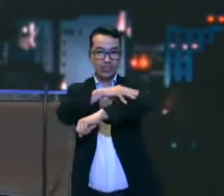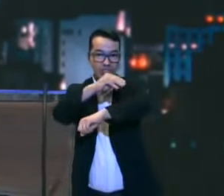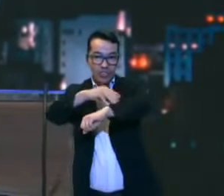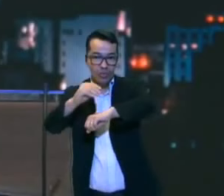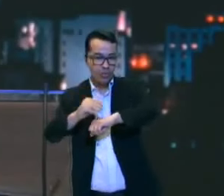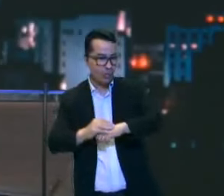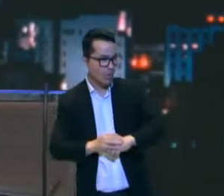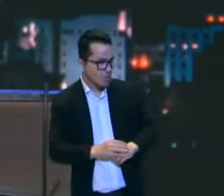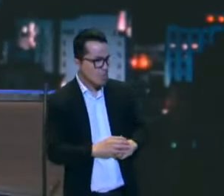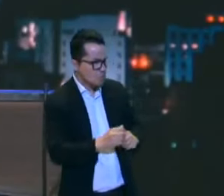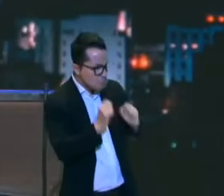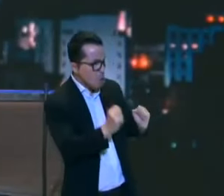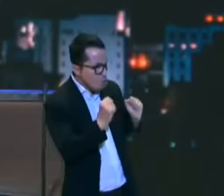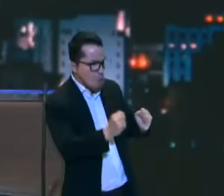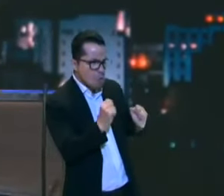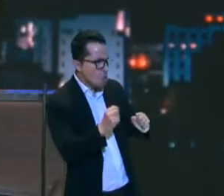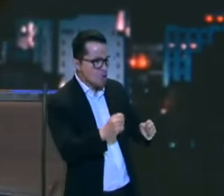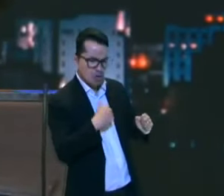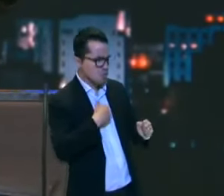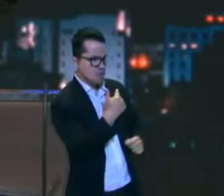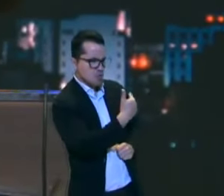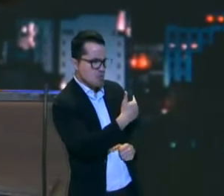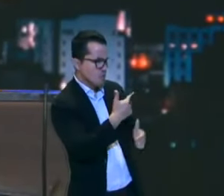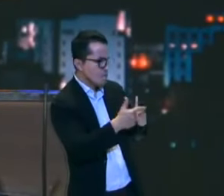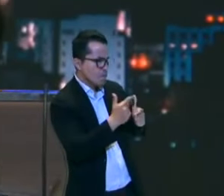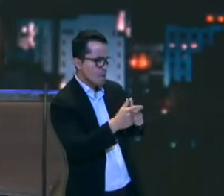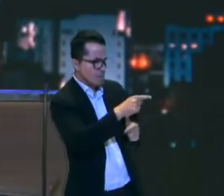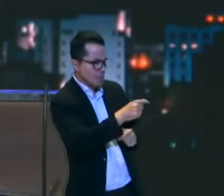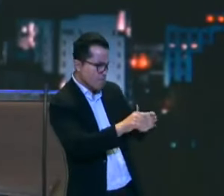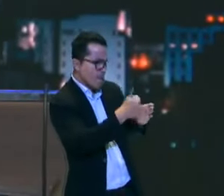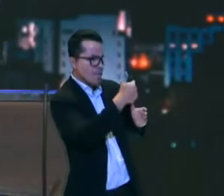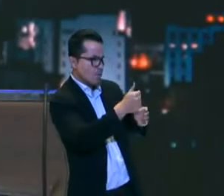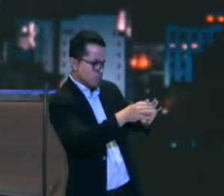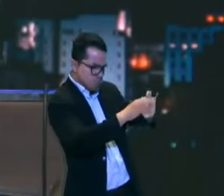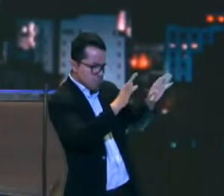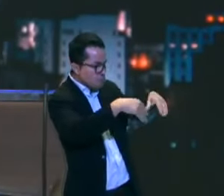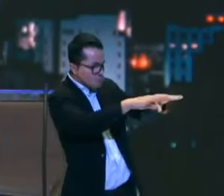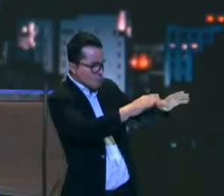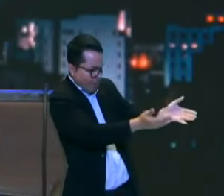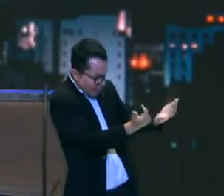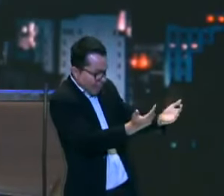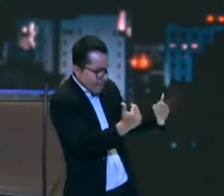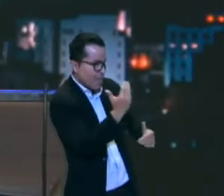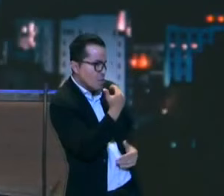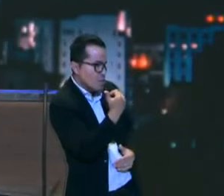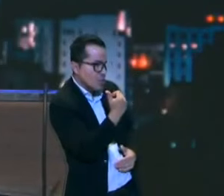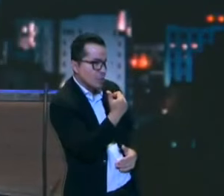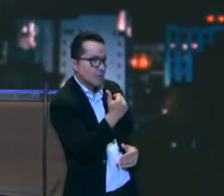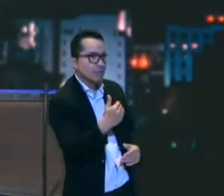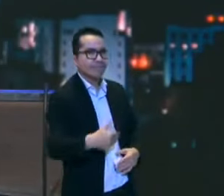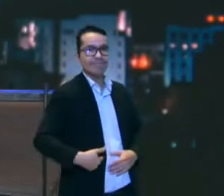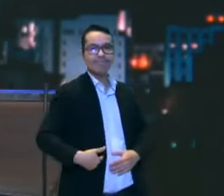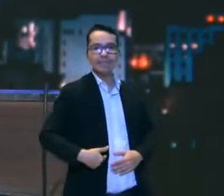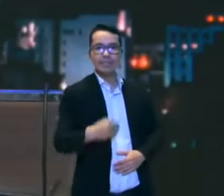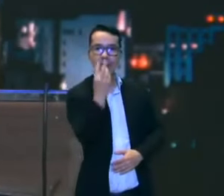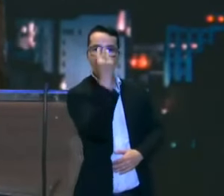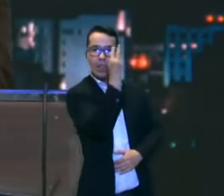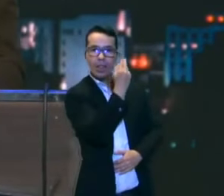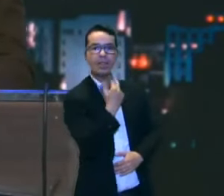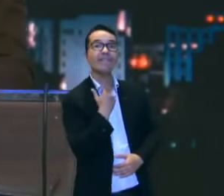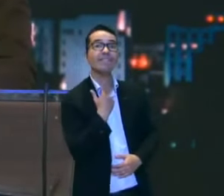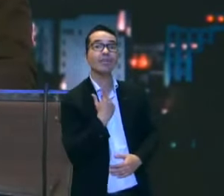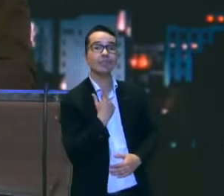não era capaz de controlar os seus apetites. E sabe, eu tenho visto tanta